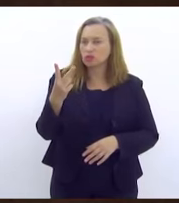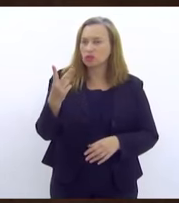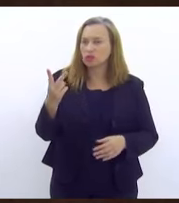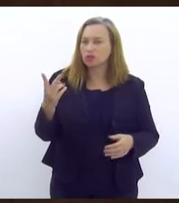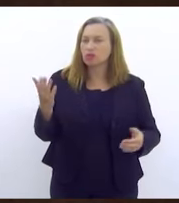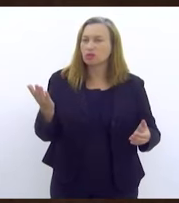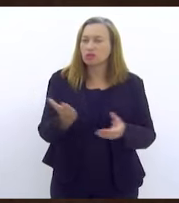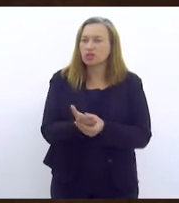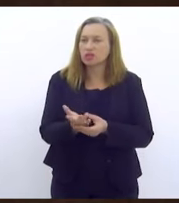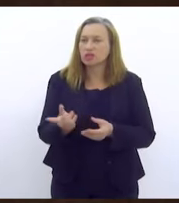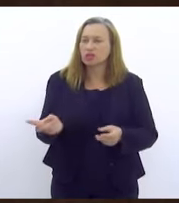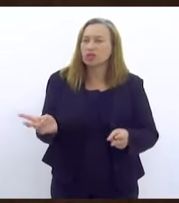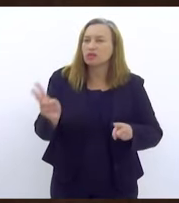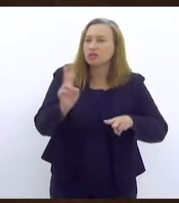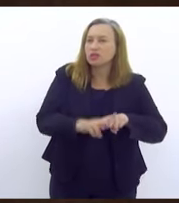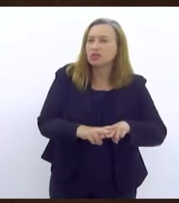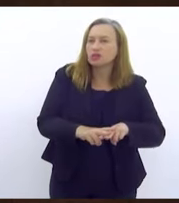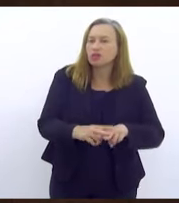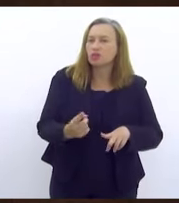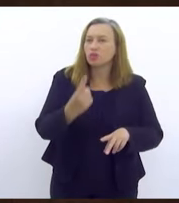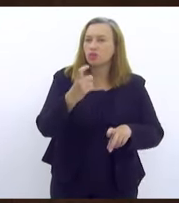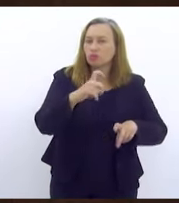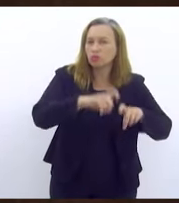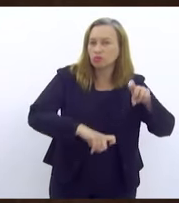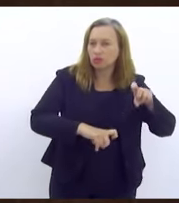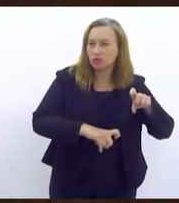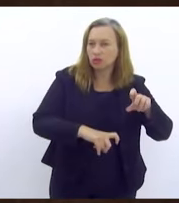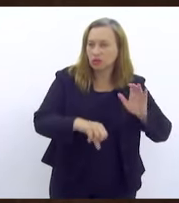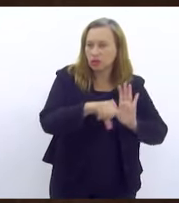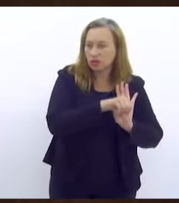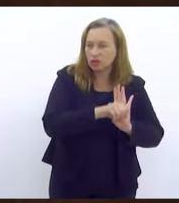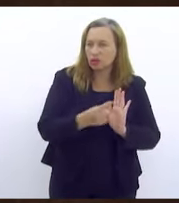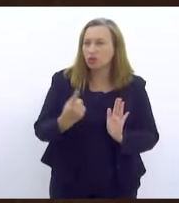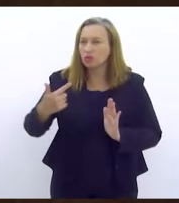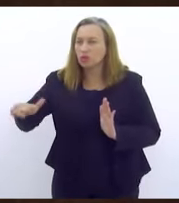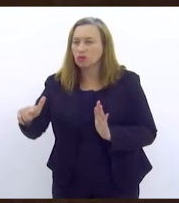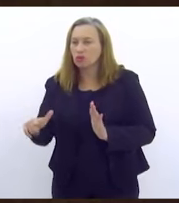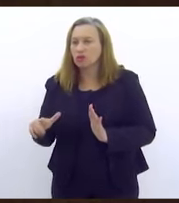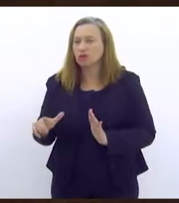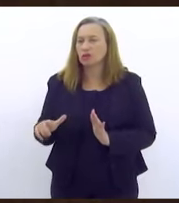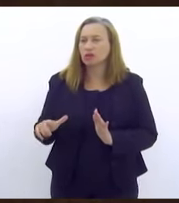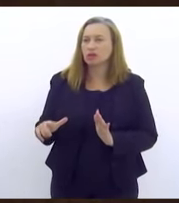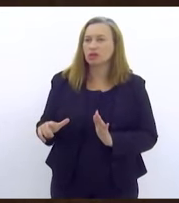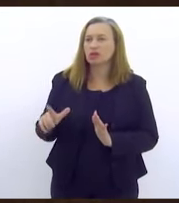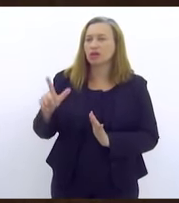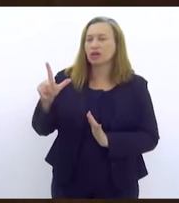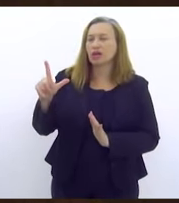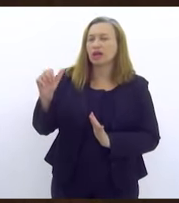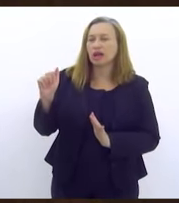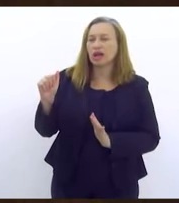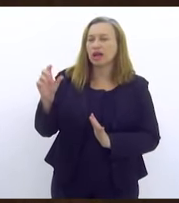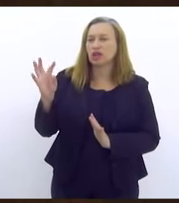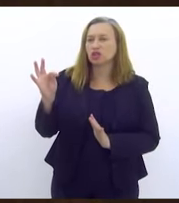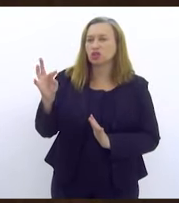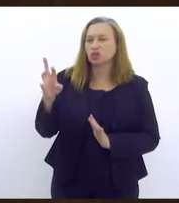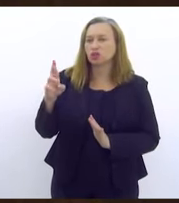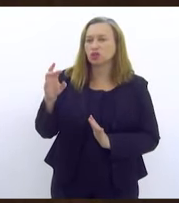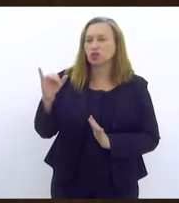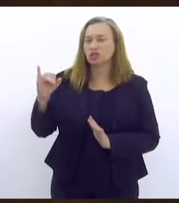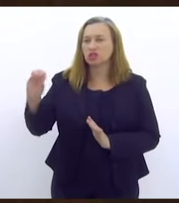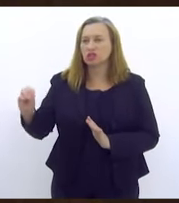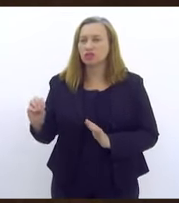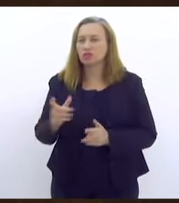crime sexual e outro, né, por latrocínio. Por latrocínio. Muitos